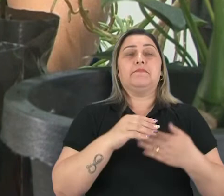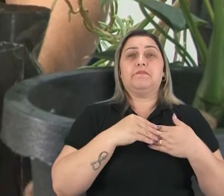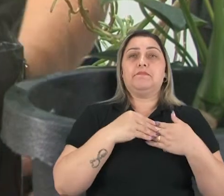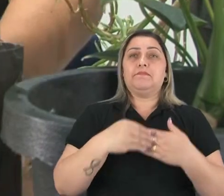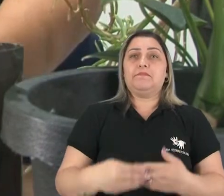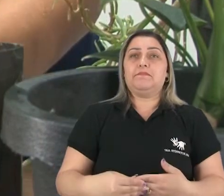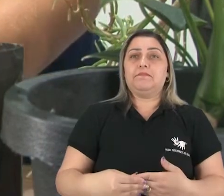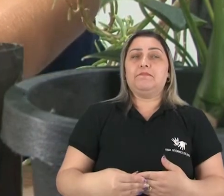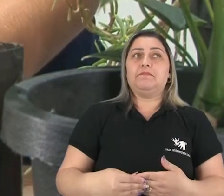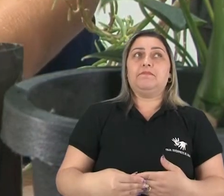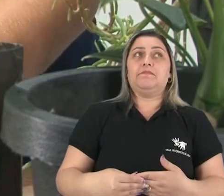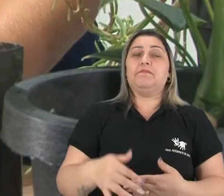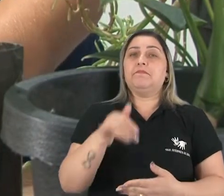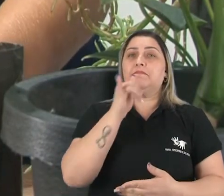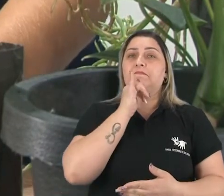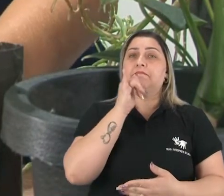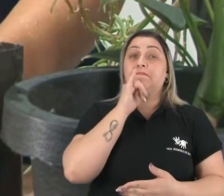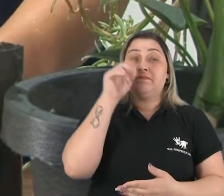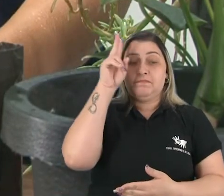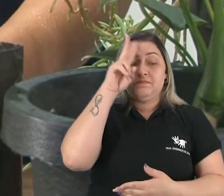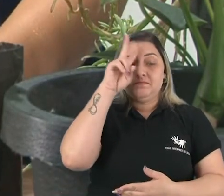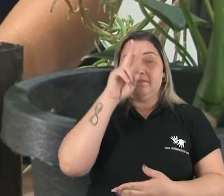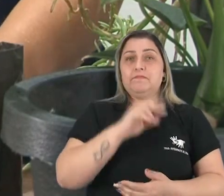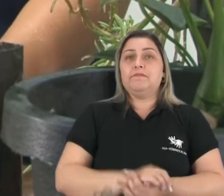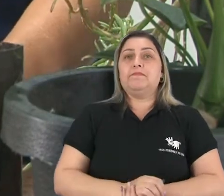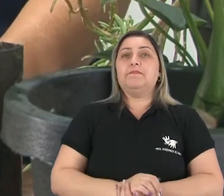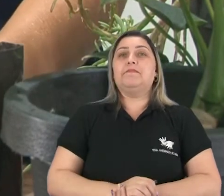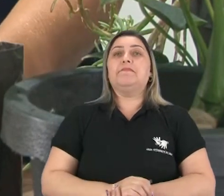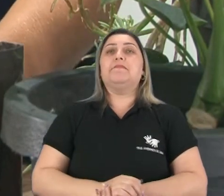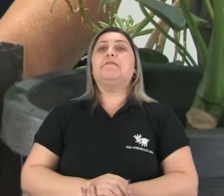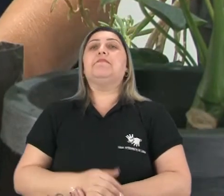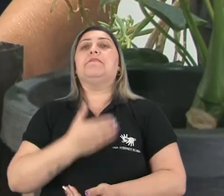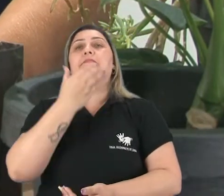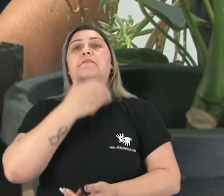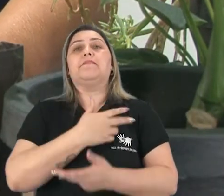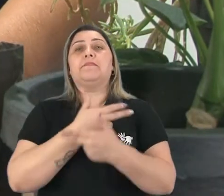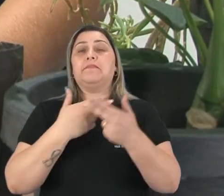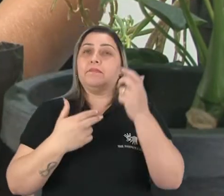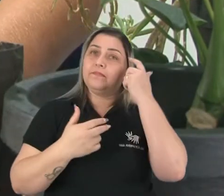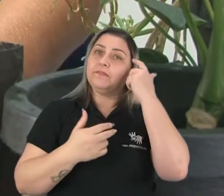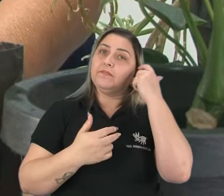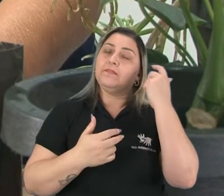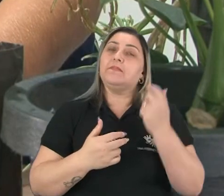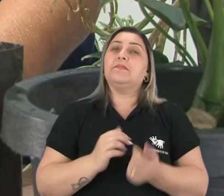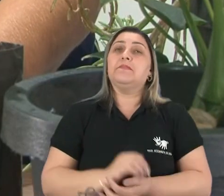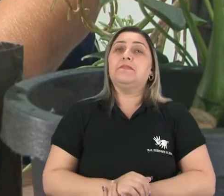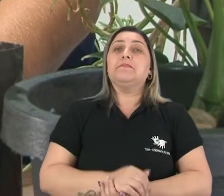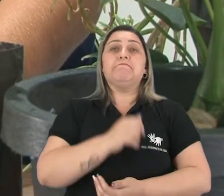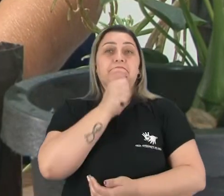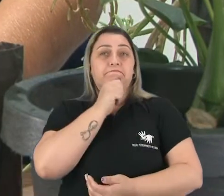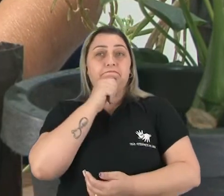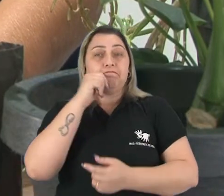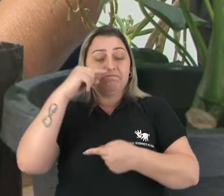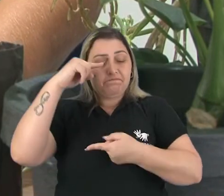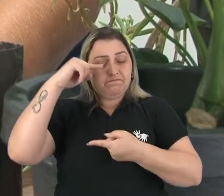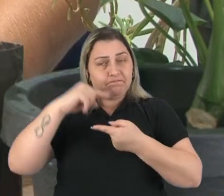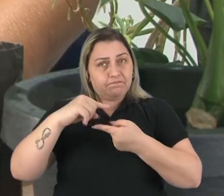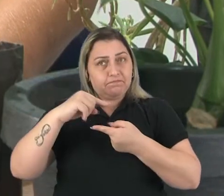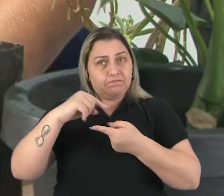trouxe aqui o exemplo, lembram? Da frutífera, a acerola, que ela ainda é uma